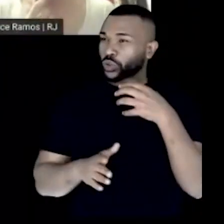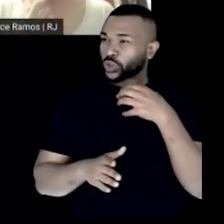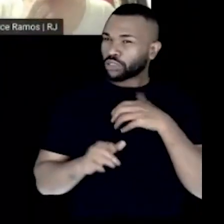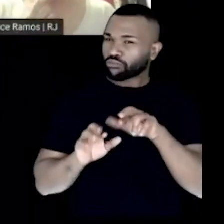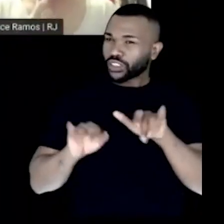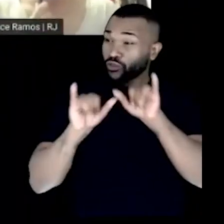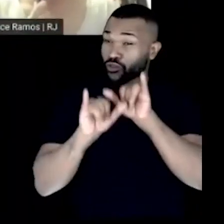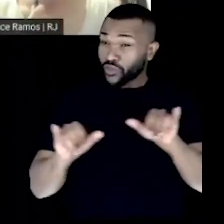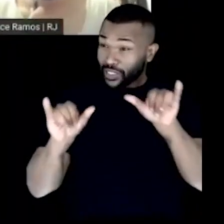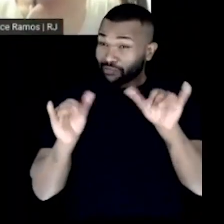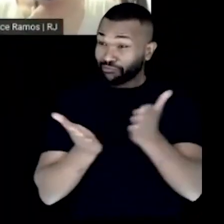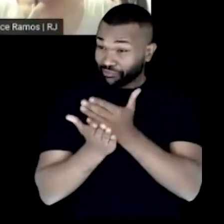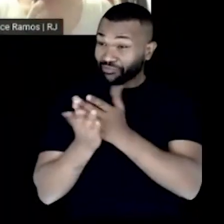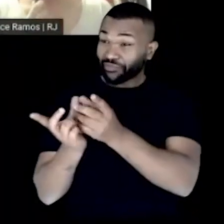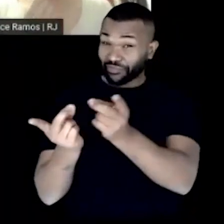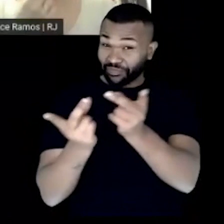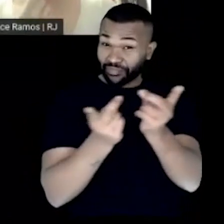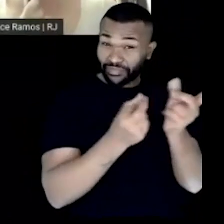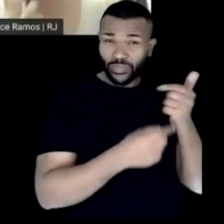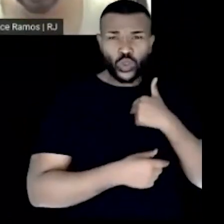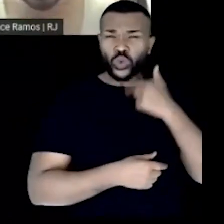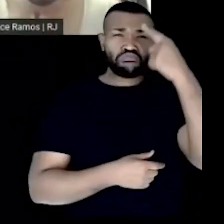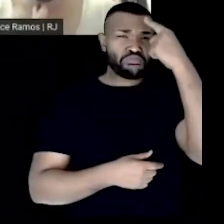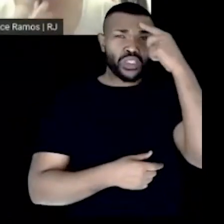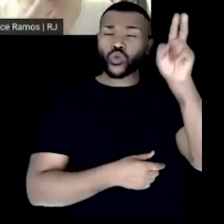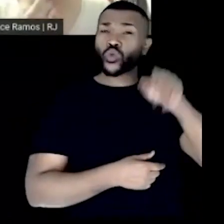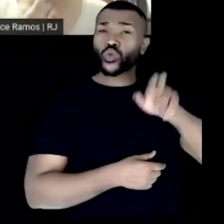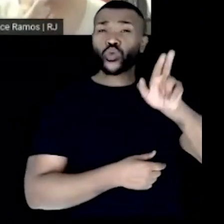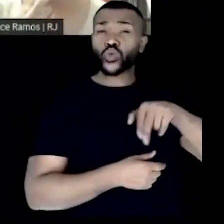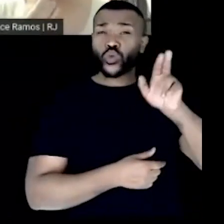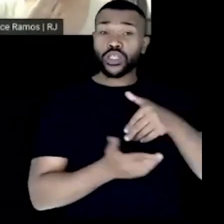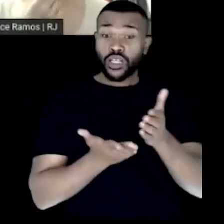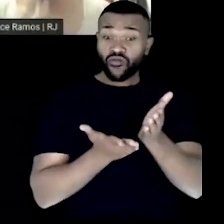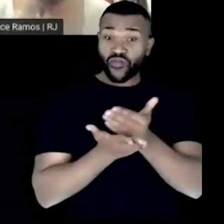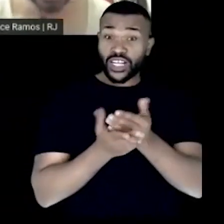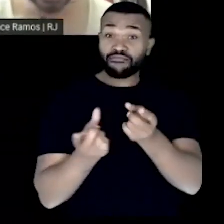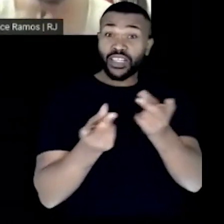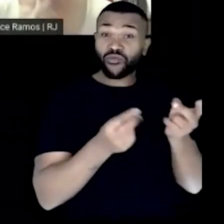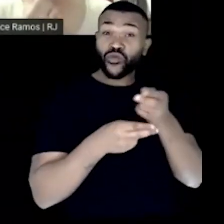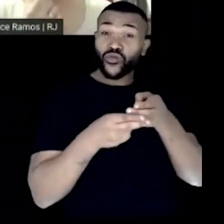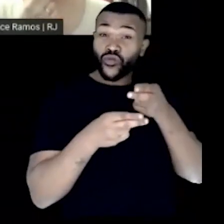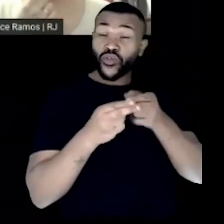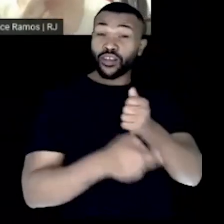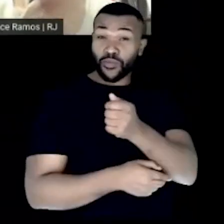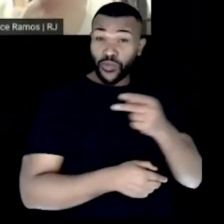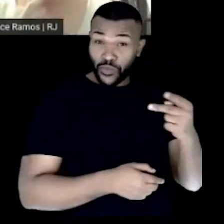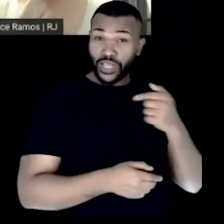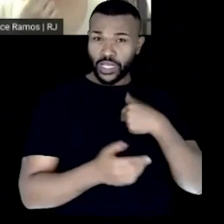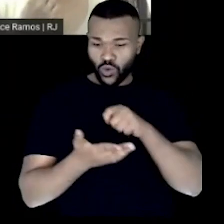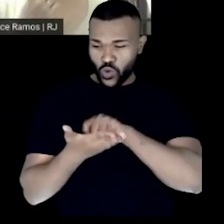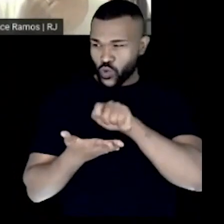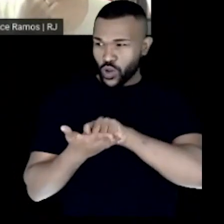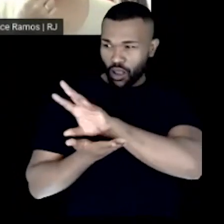Você tá abrindo novos meios de divulgação e venda de livro, que eu nem tinha pensado nisso. Vender livro pelo aplicativo, vou